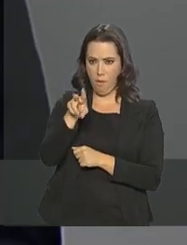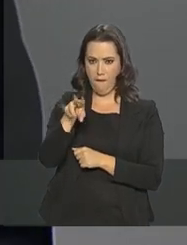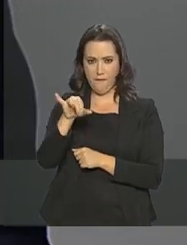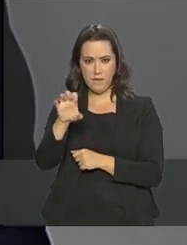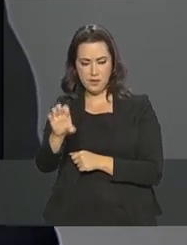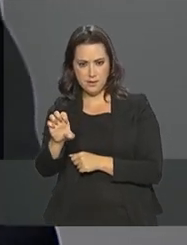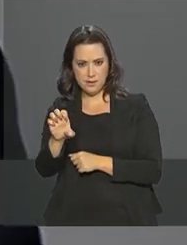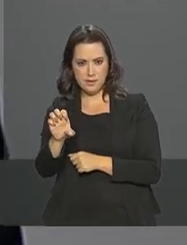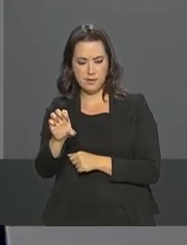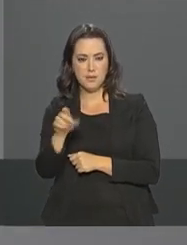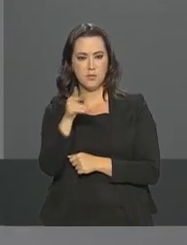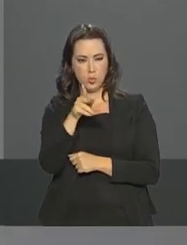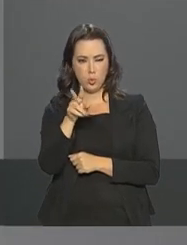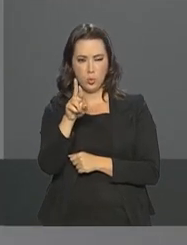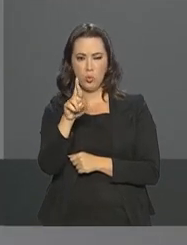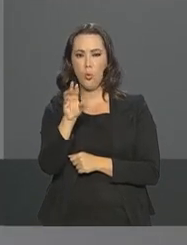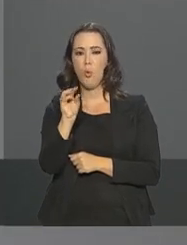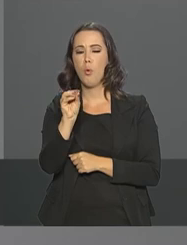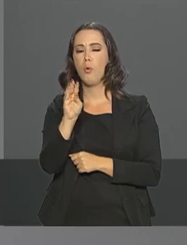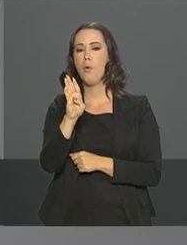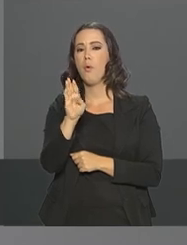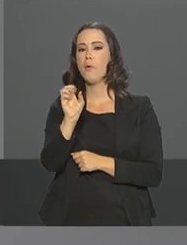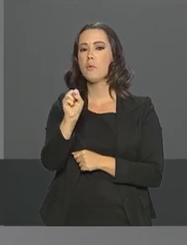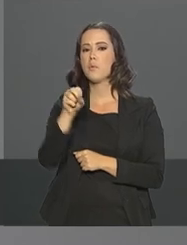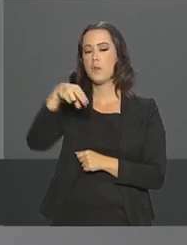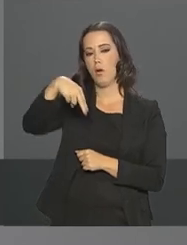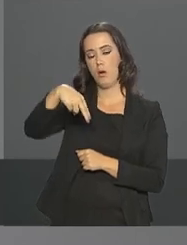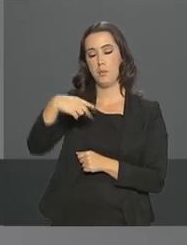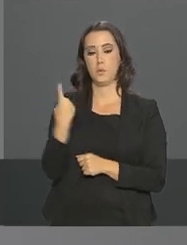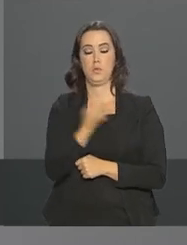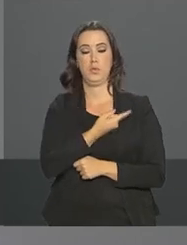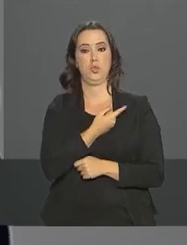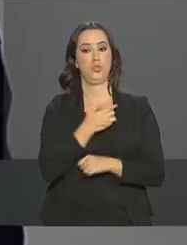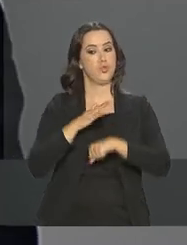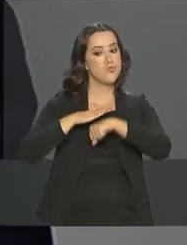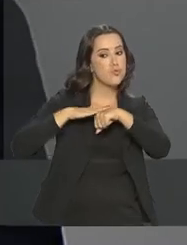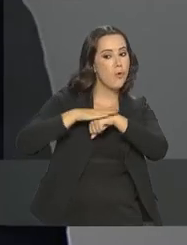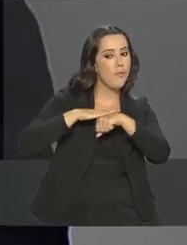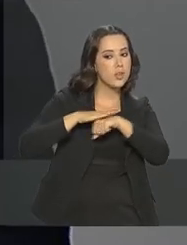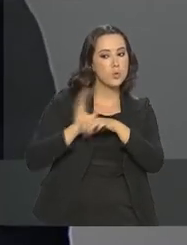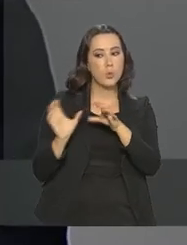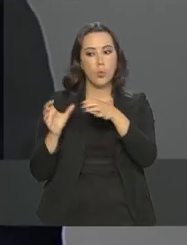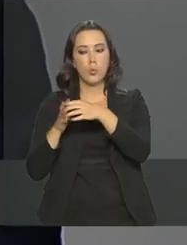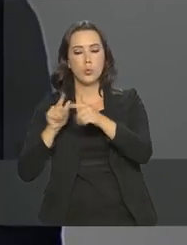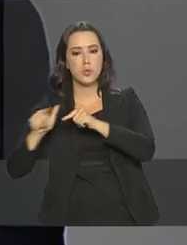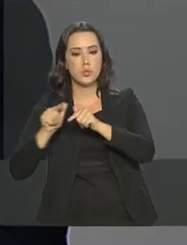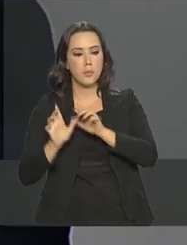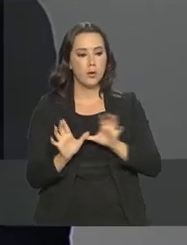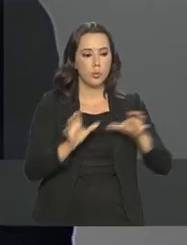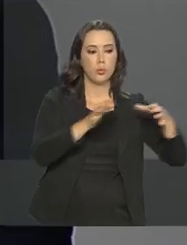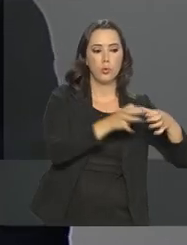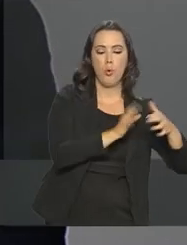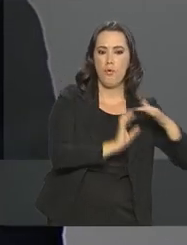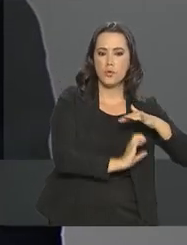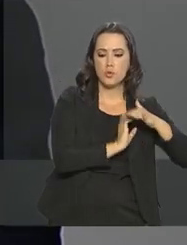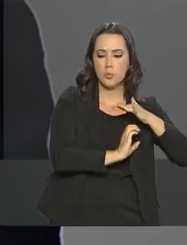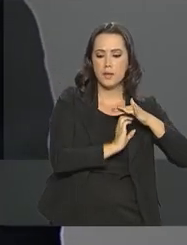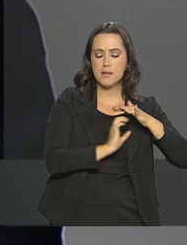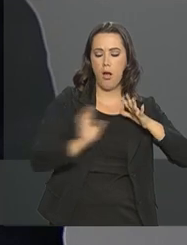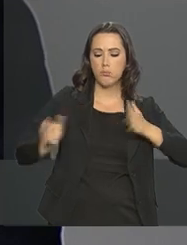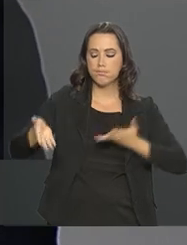nós compusemos com as centrais sindicais e com os setores empresariais foi uma coisa fruto